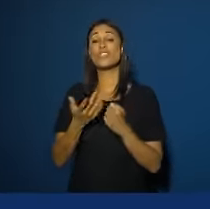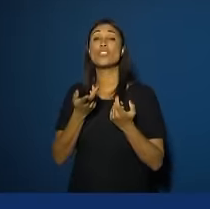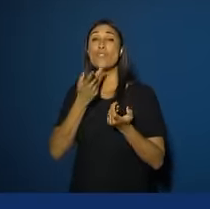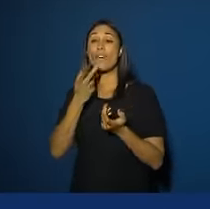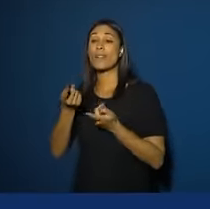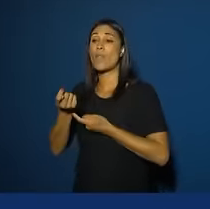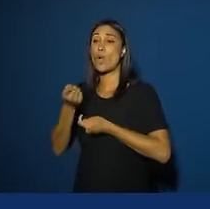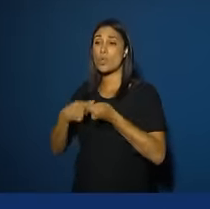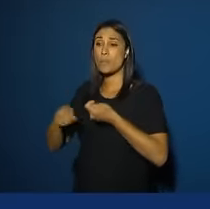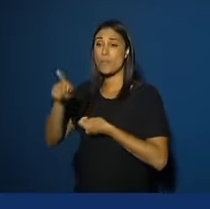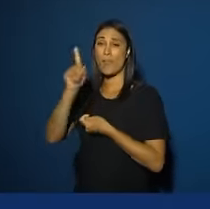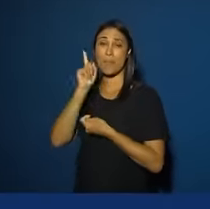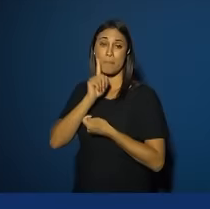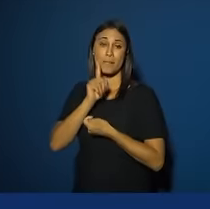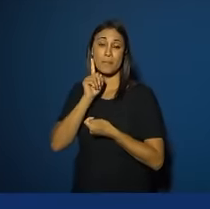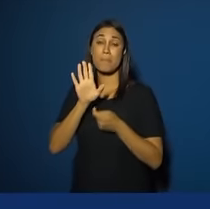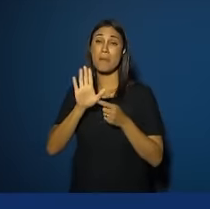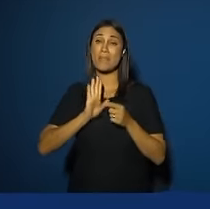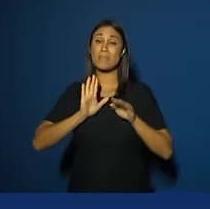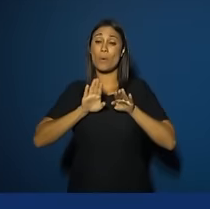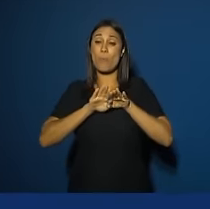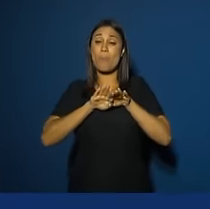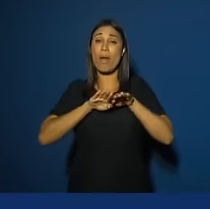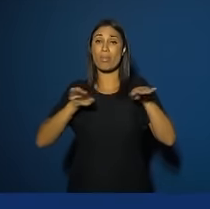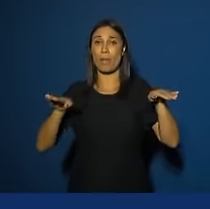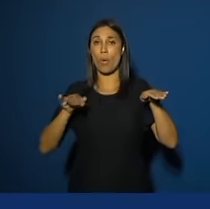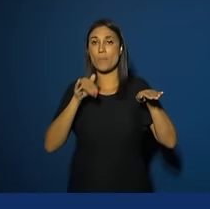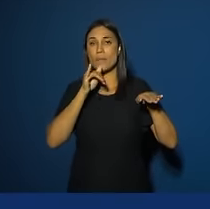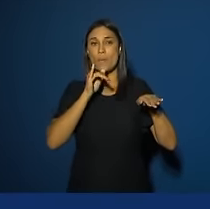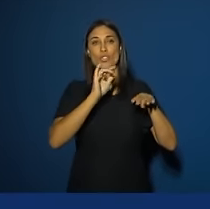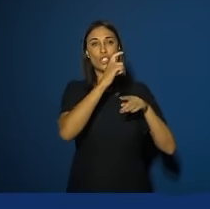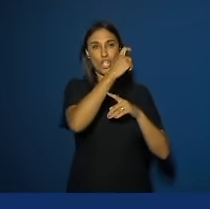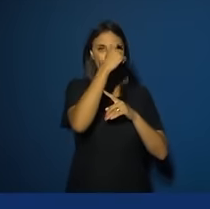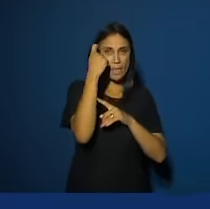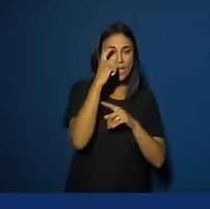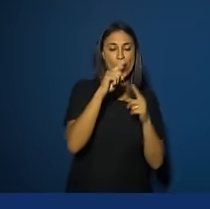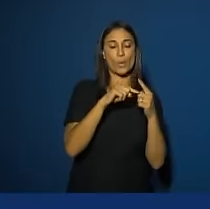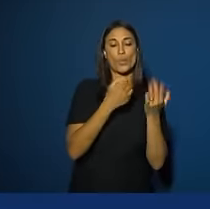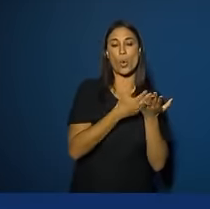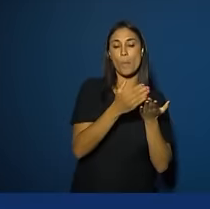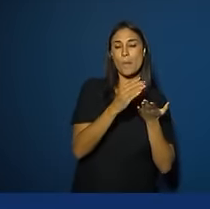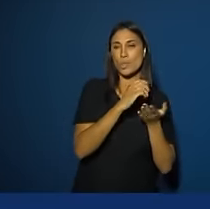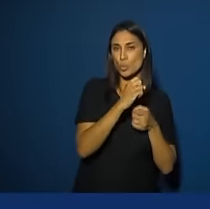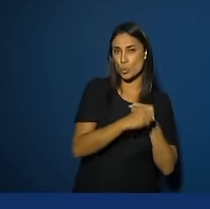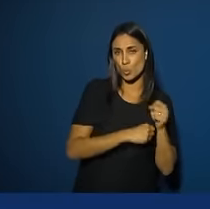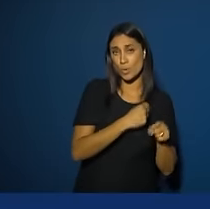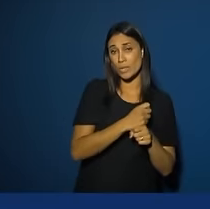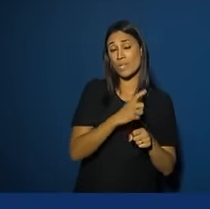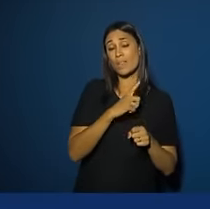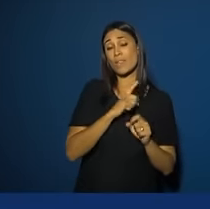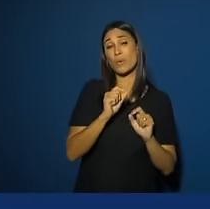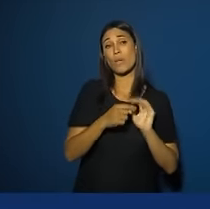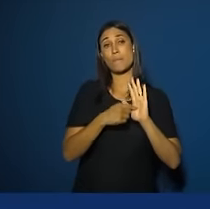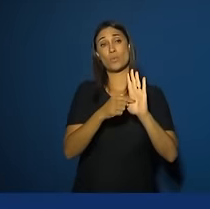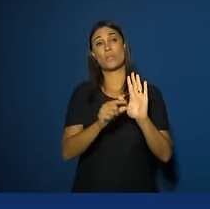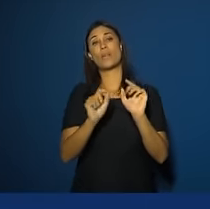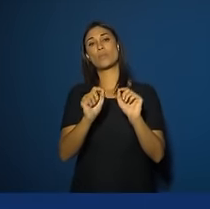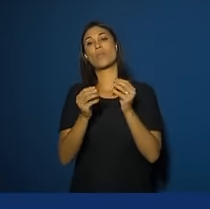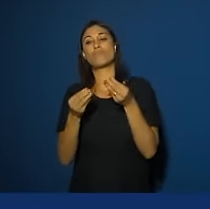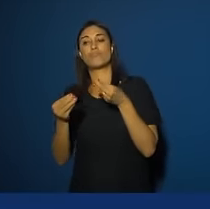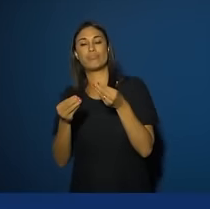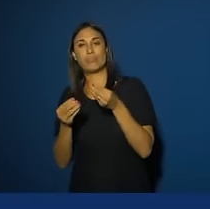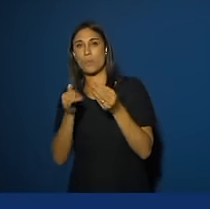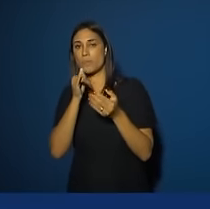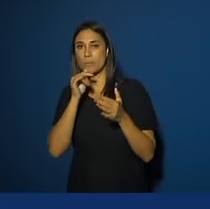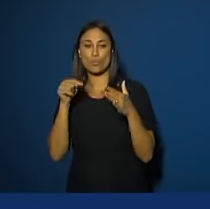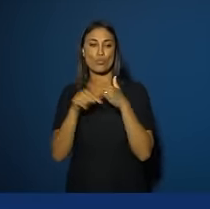tem um padrão de sazonalidade nesses dados de janeiro, do fim do ano, do início desse ano, que também tem trazido uma certa volatilidade. Então, assim,